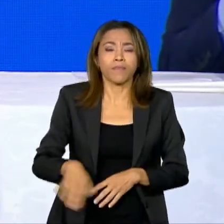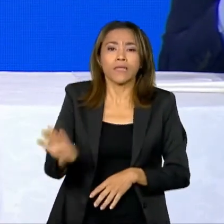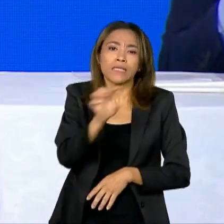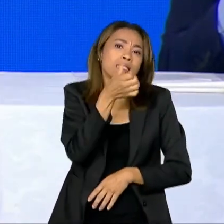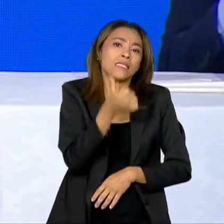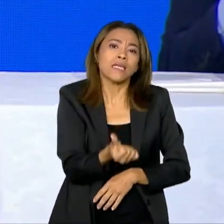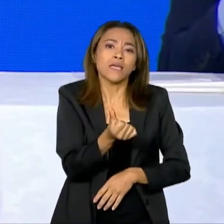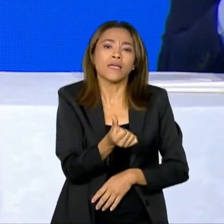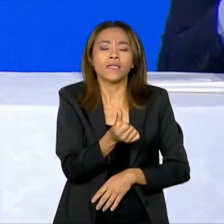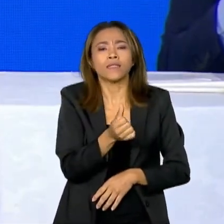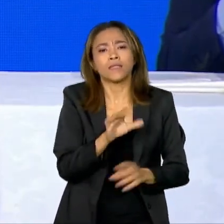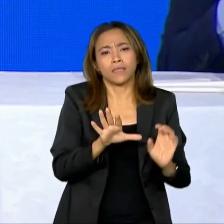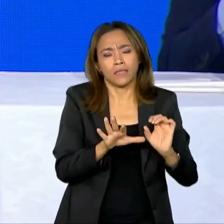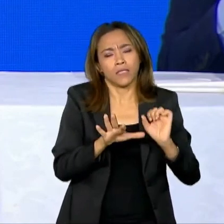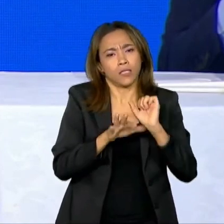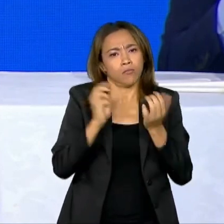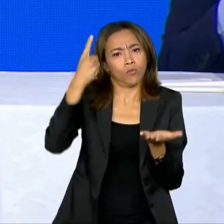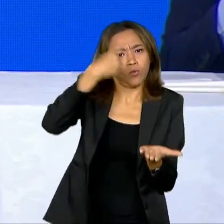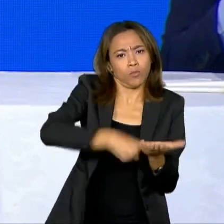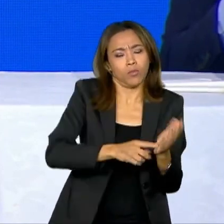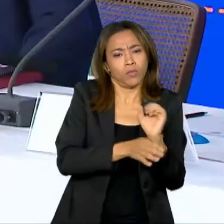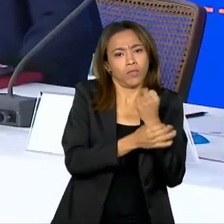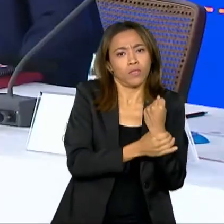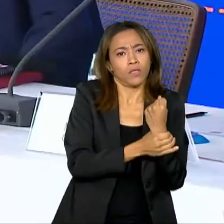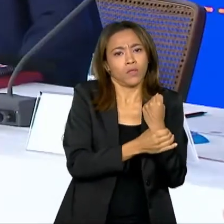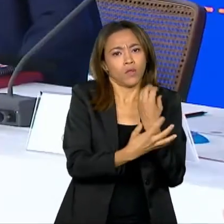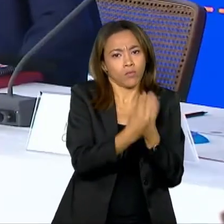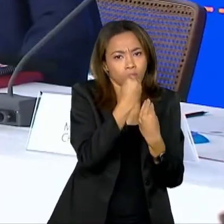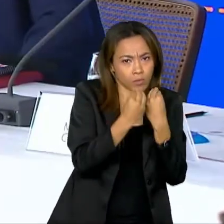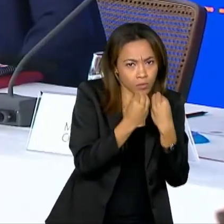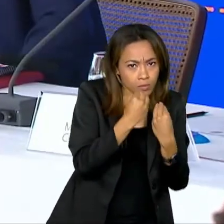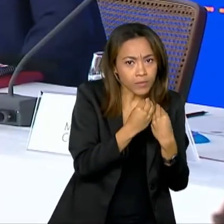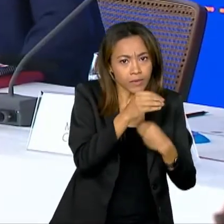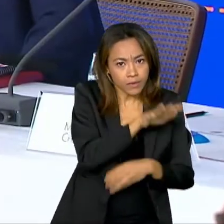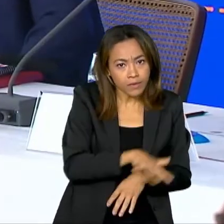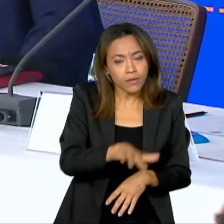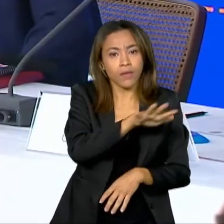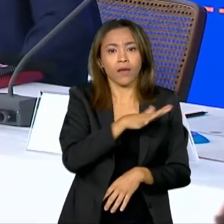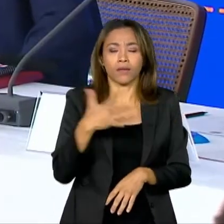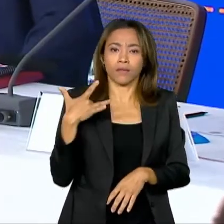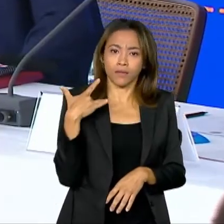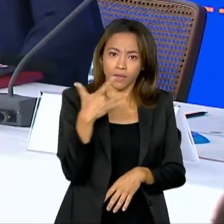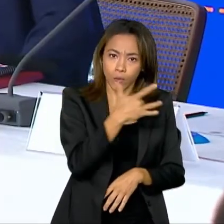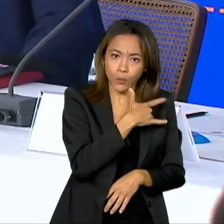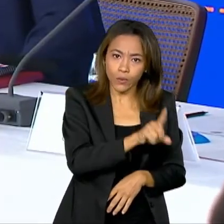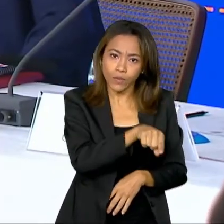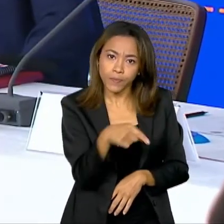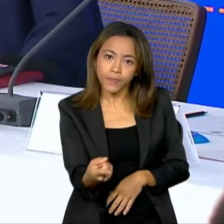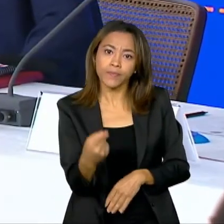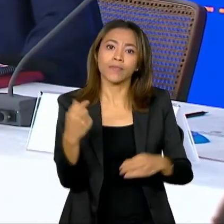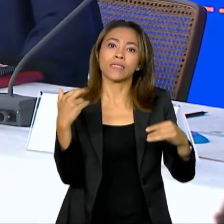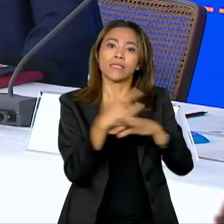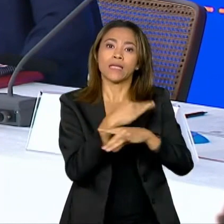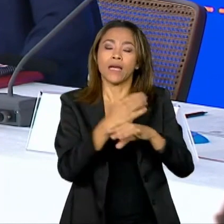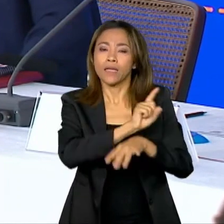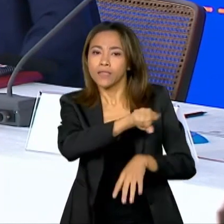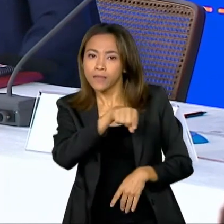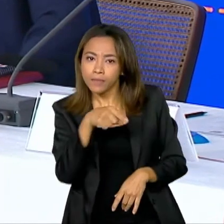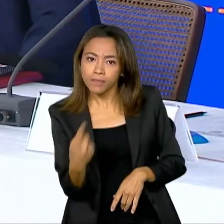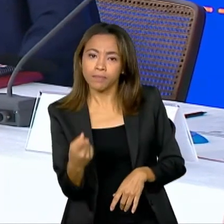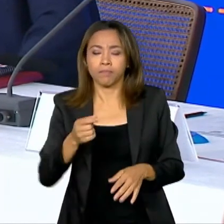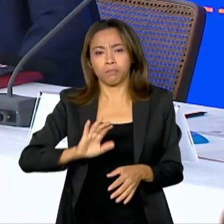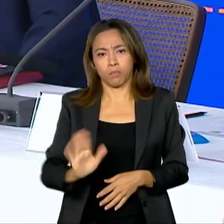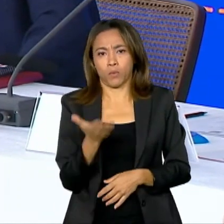missões, segurança alimentar, complexo da saúde, cidades,